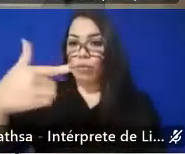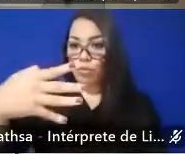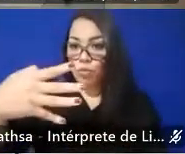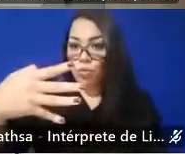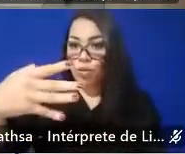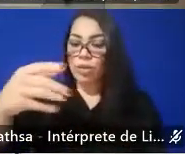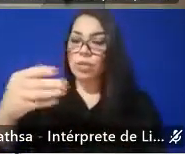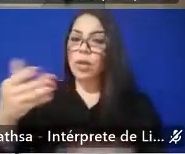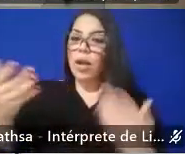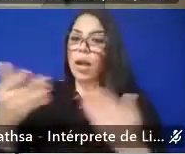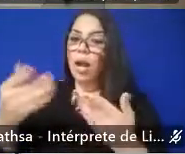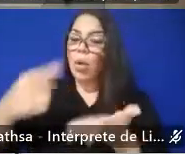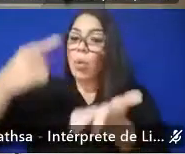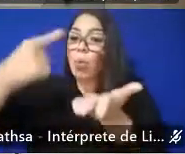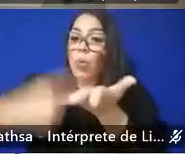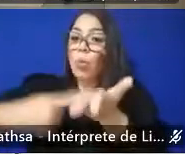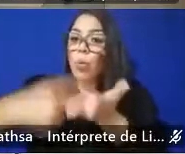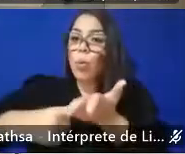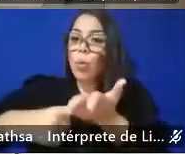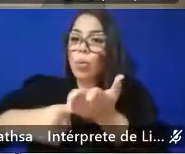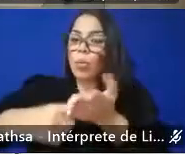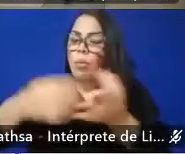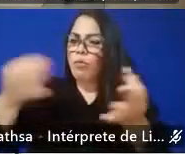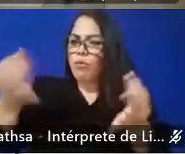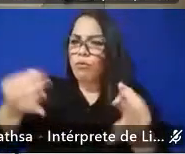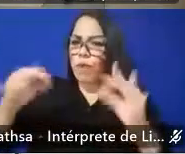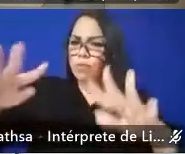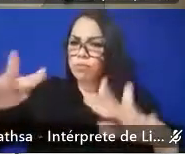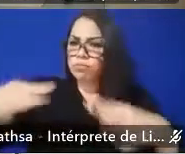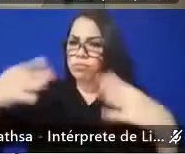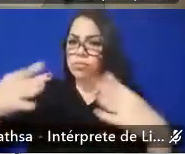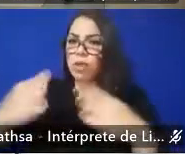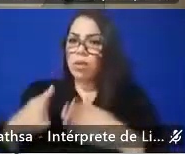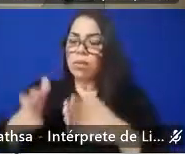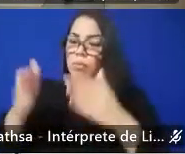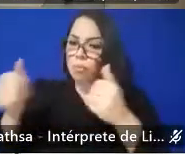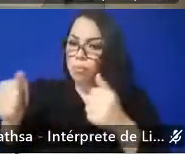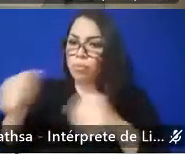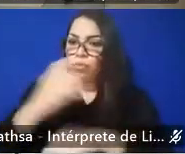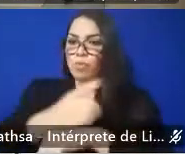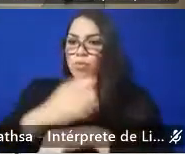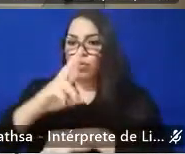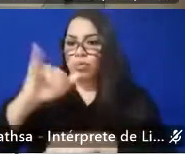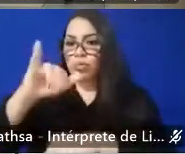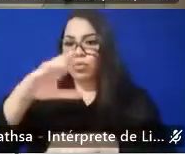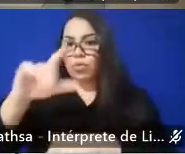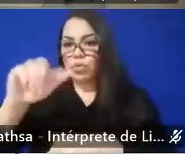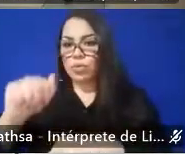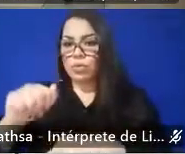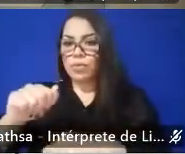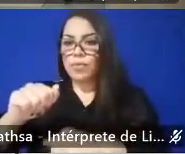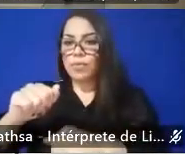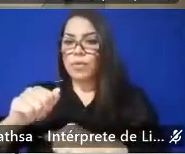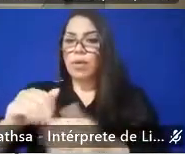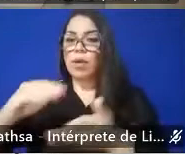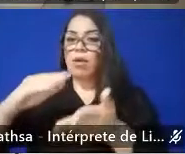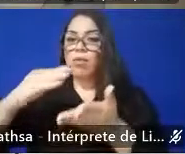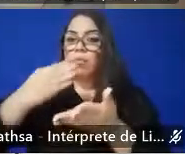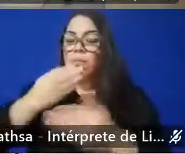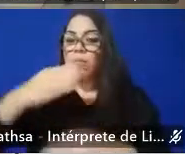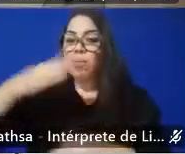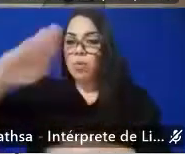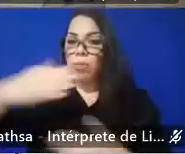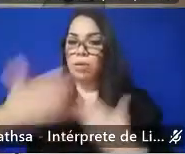compromisso solene por favor Doutor Ricardo Eu prometo servir ao Ministério Público do Estado do Rio de